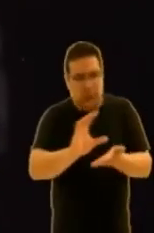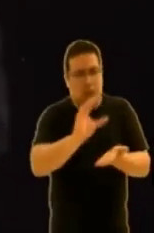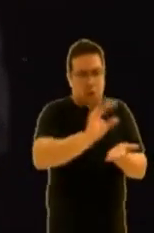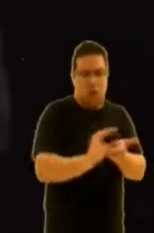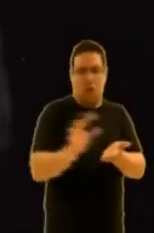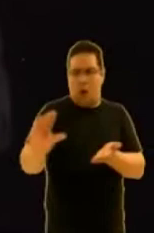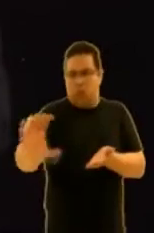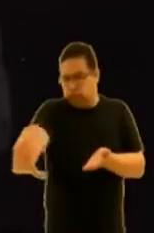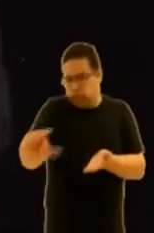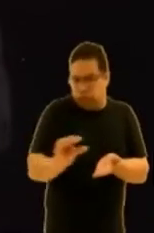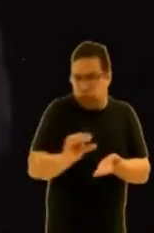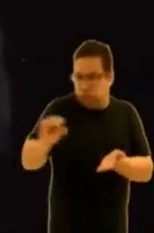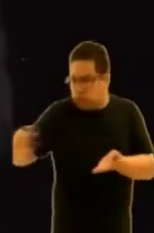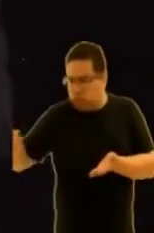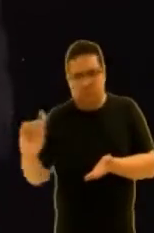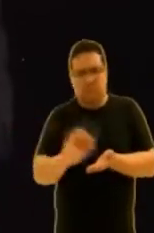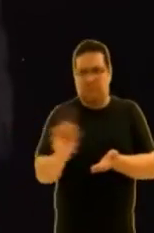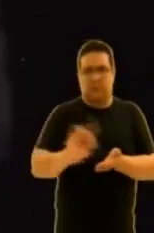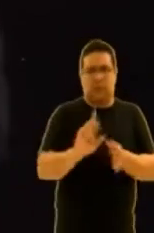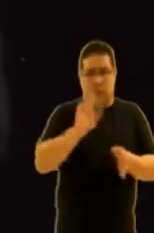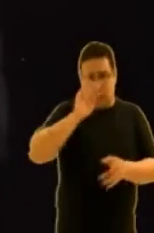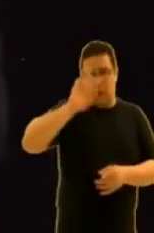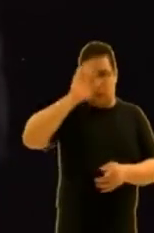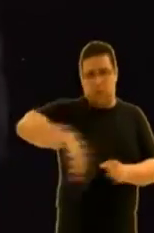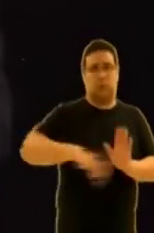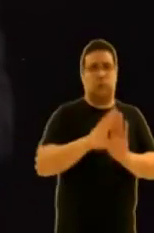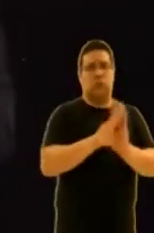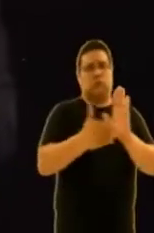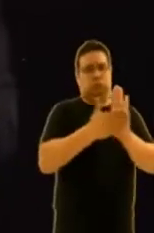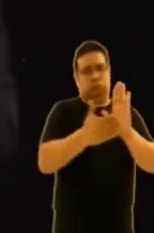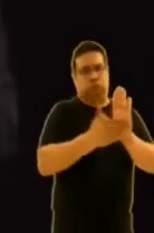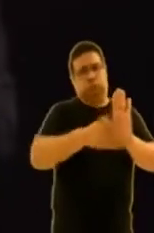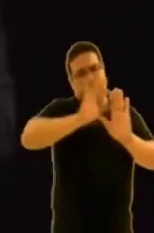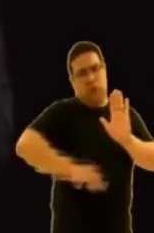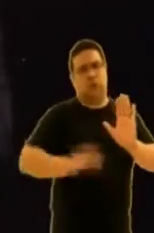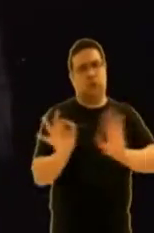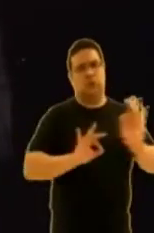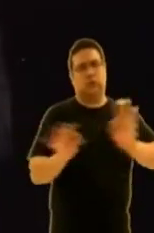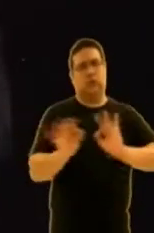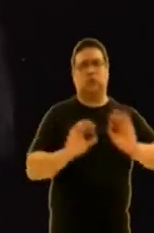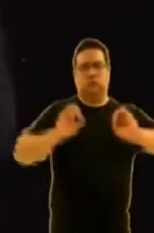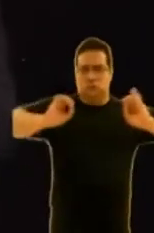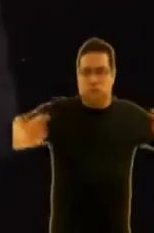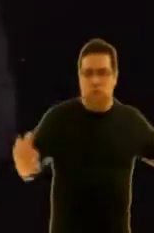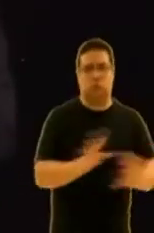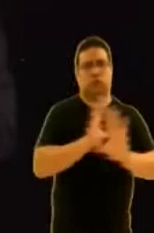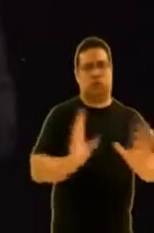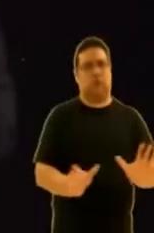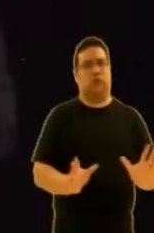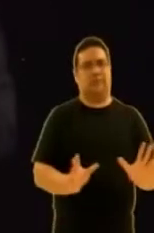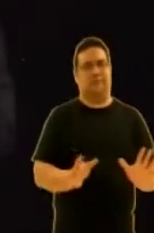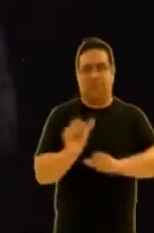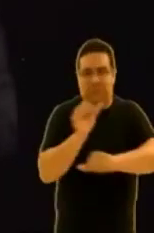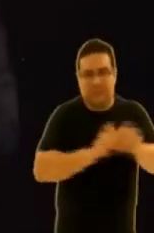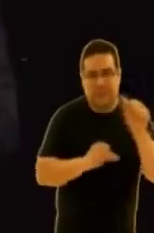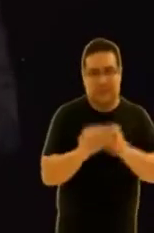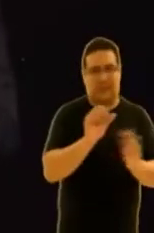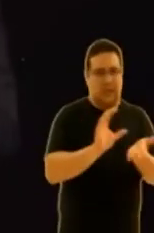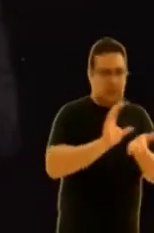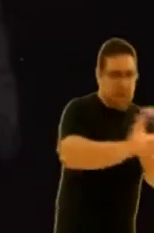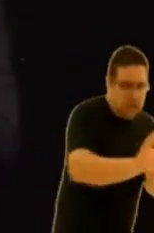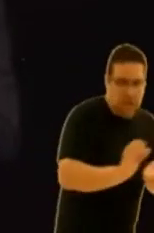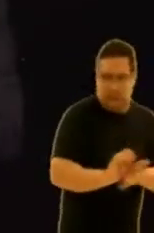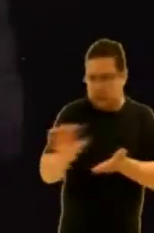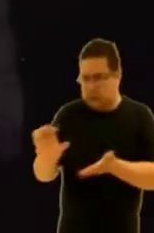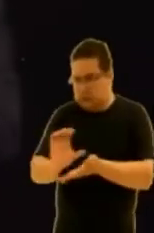ano que vem, etc. Isso é um comando constitucional que determina como esses recursos são distribuídos entre os